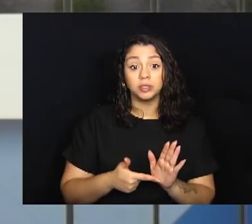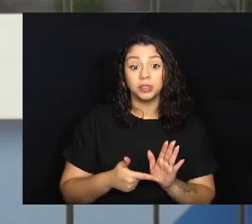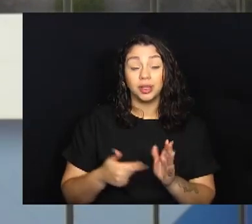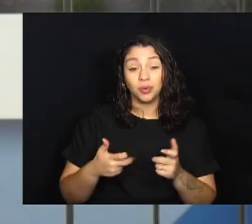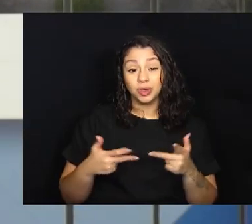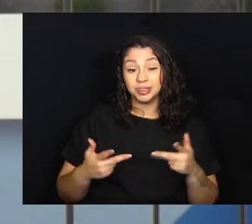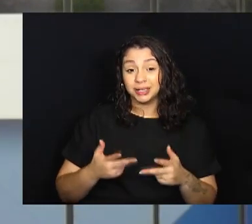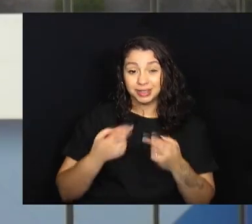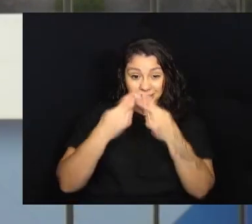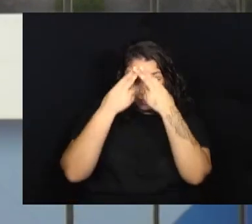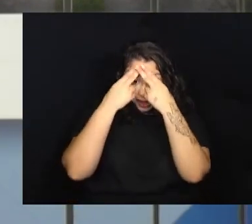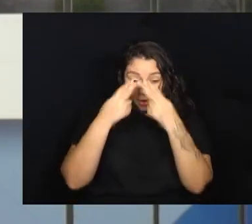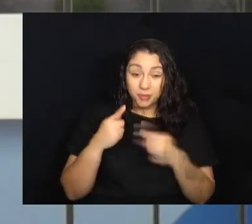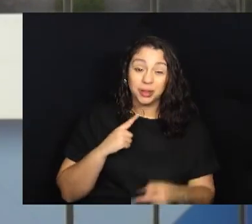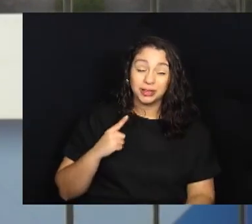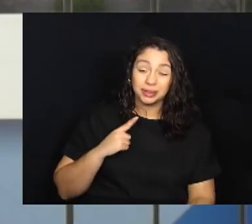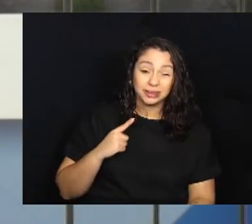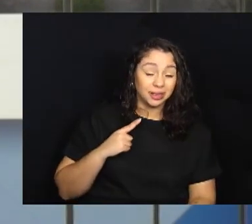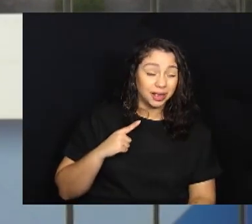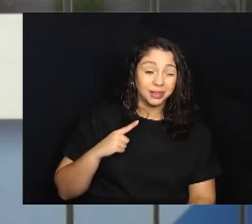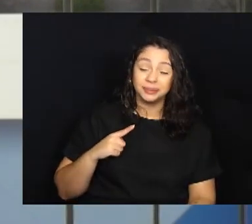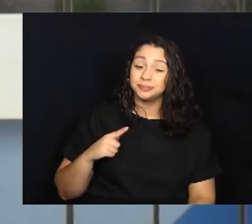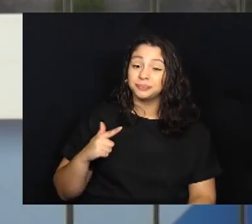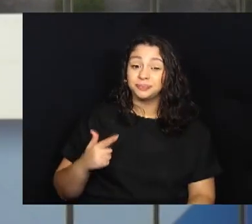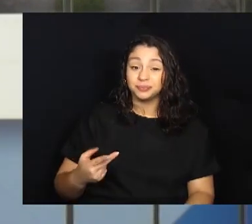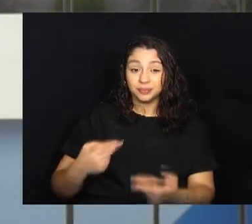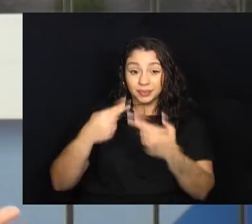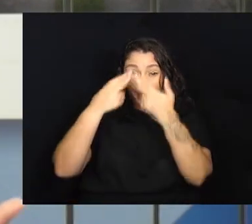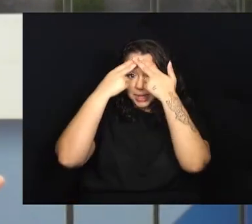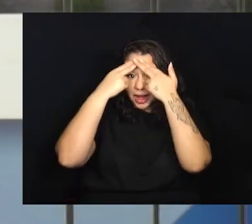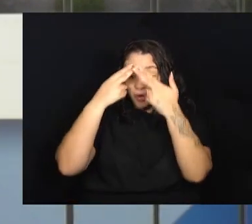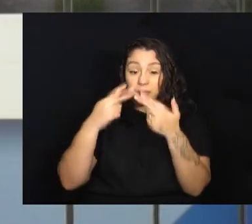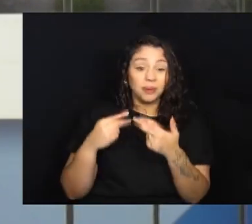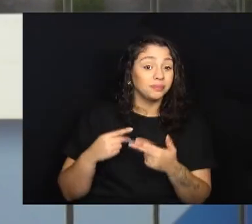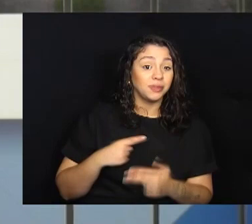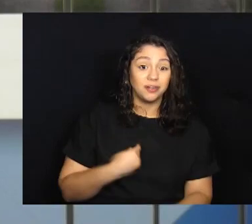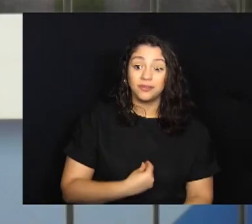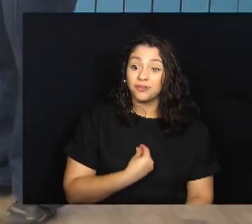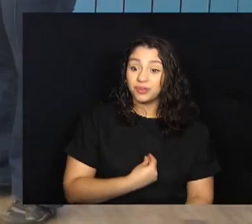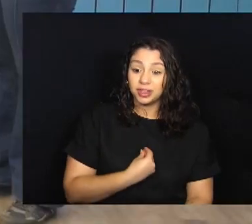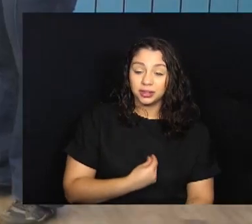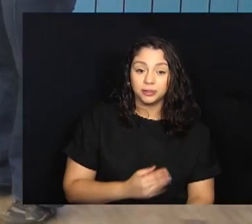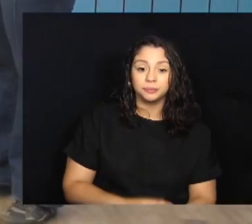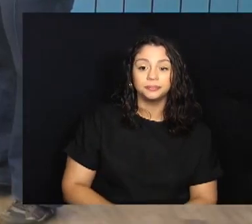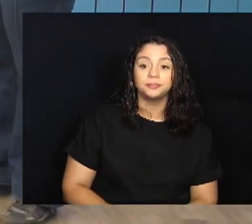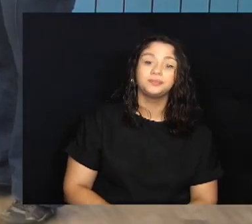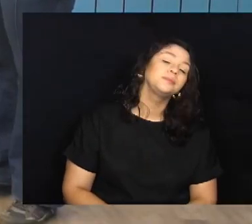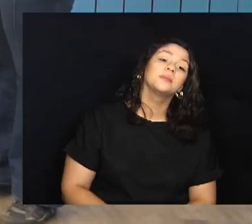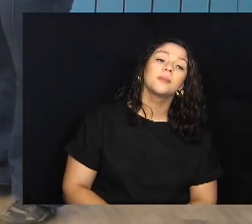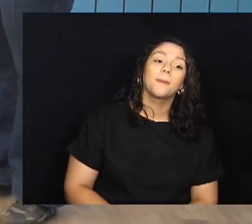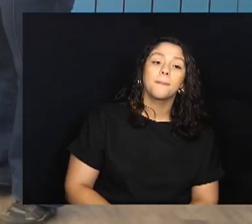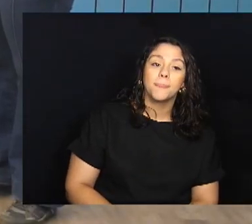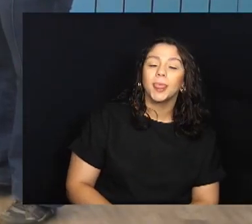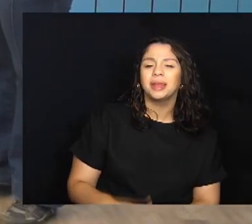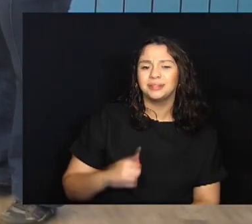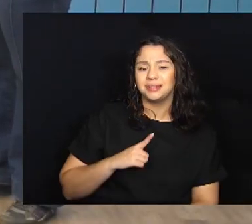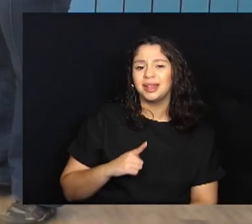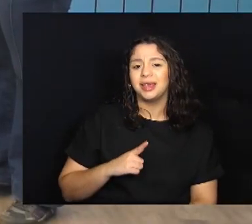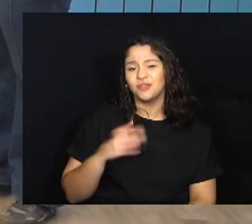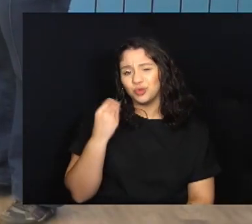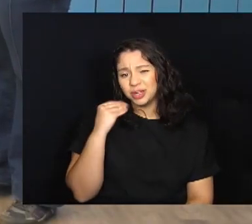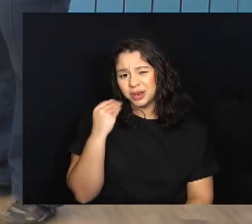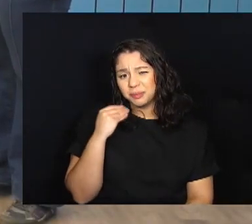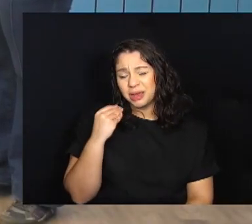do parto, a gente carrega os traumas do parto a vida inteira. Já está vulnerável, insegura, com medo, não